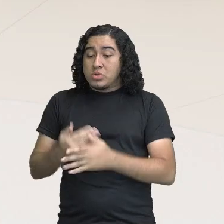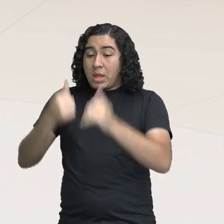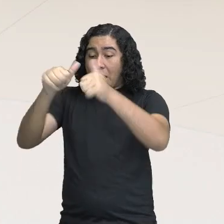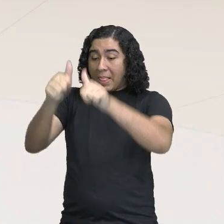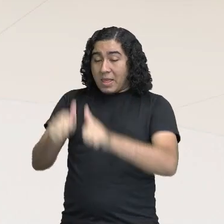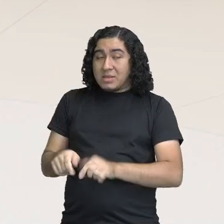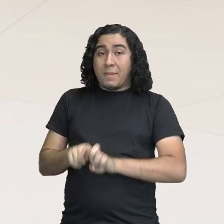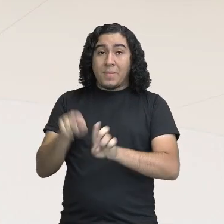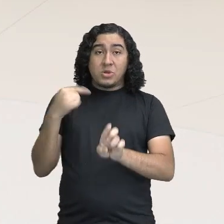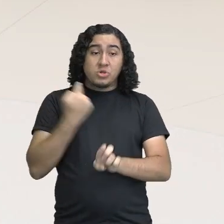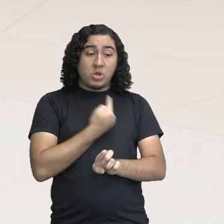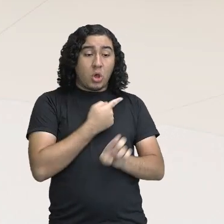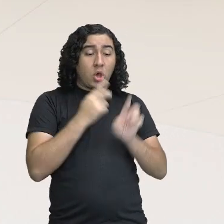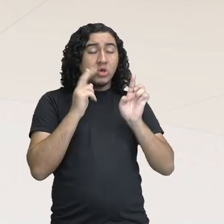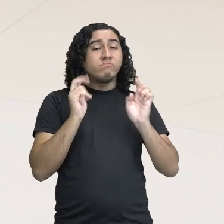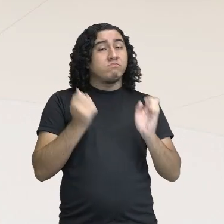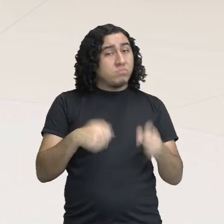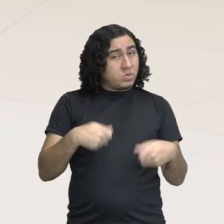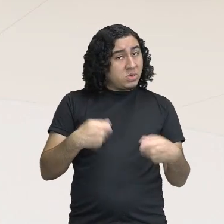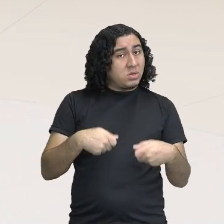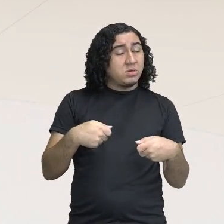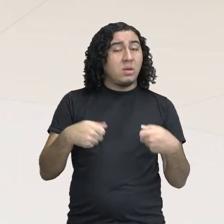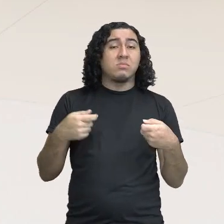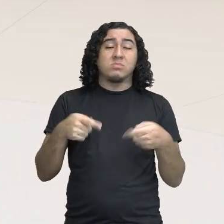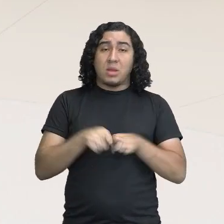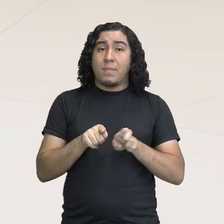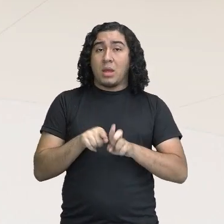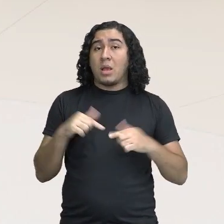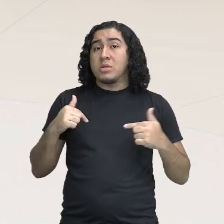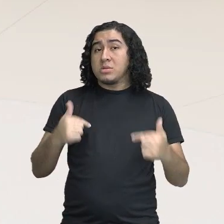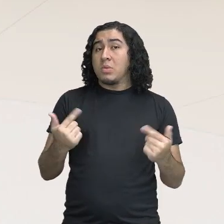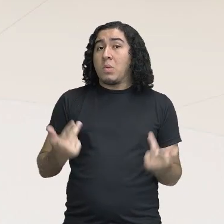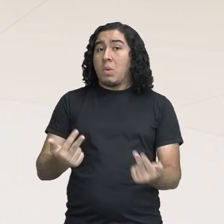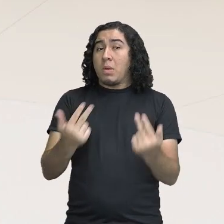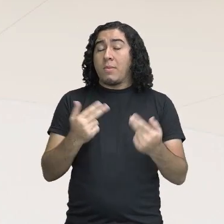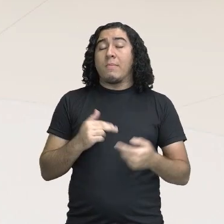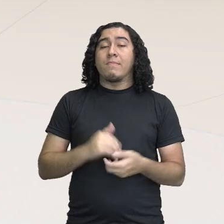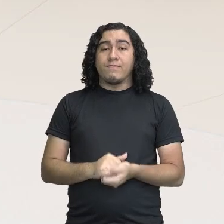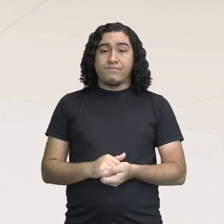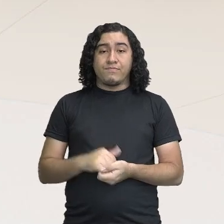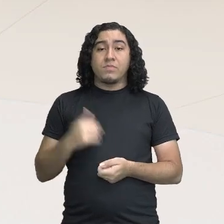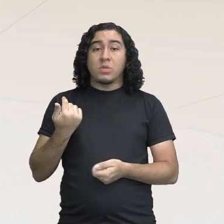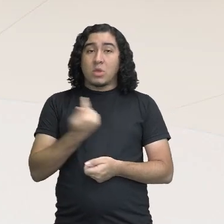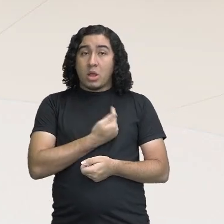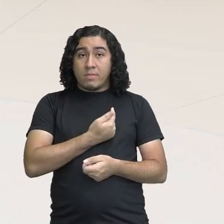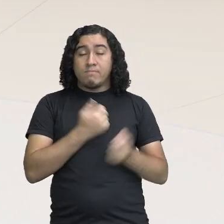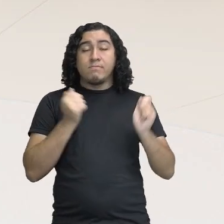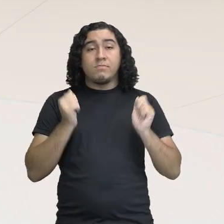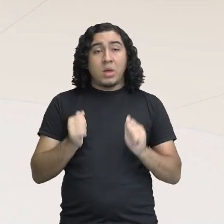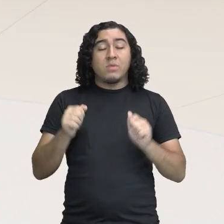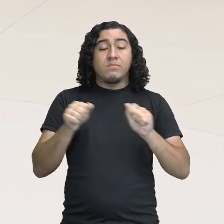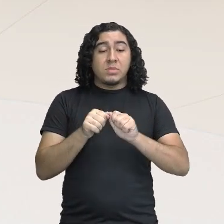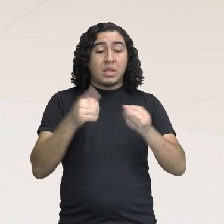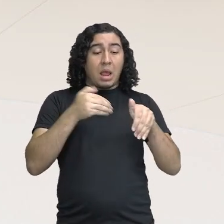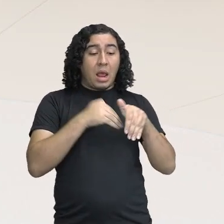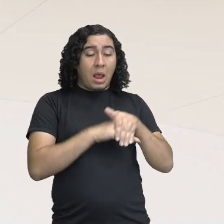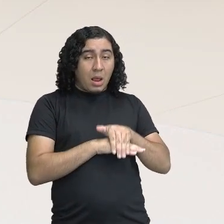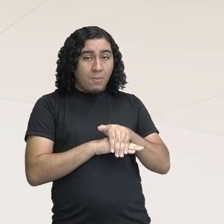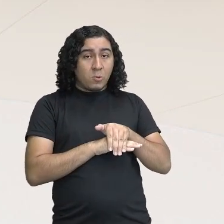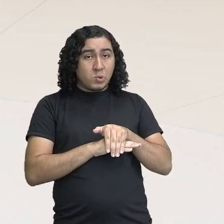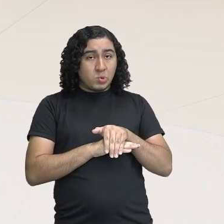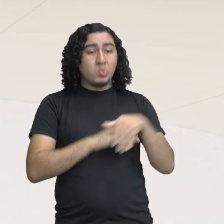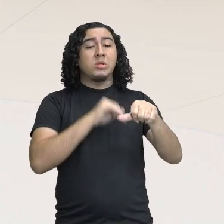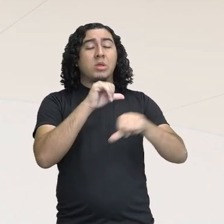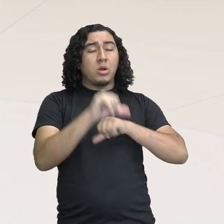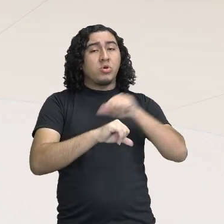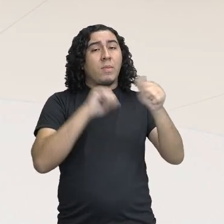fazer algo, não é, professora Manuela? Exatamente. Além da gente criar hábitos para não